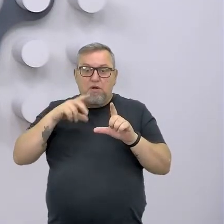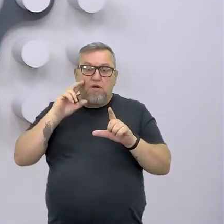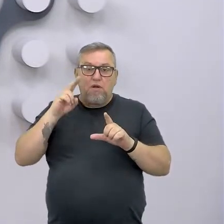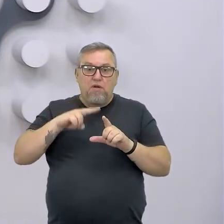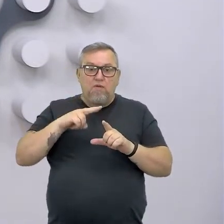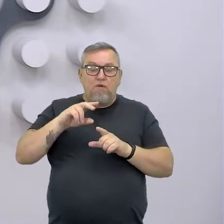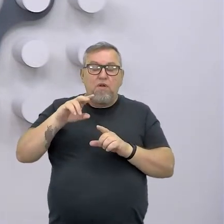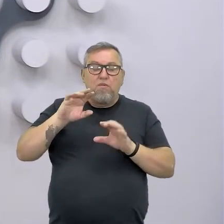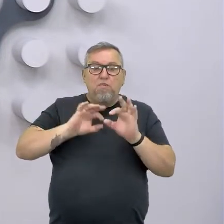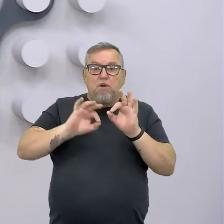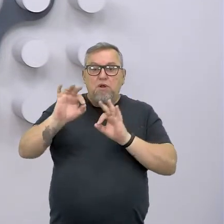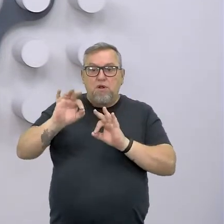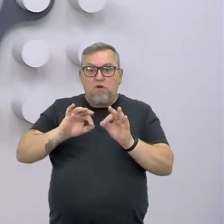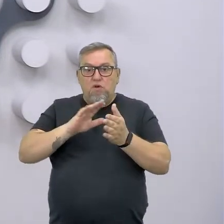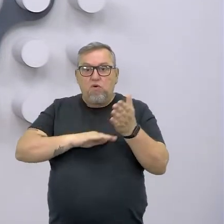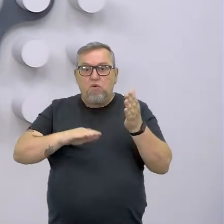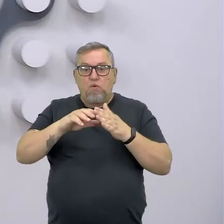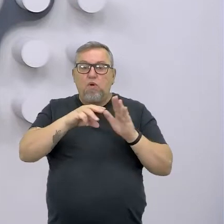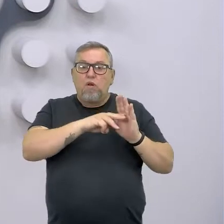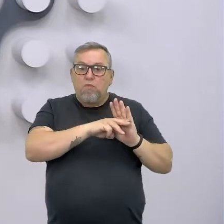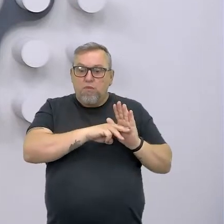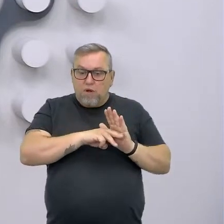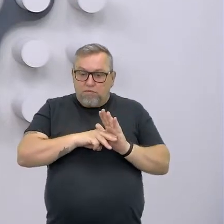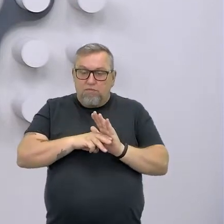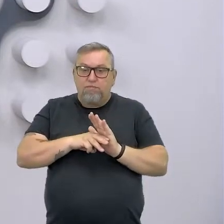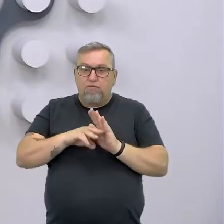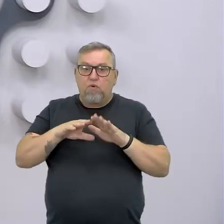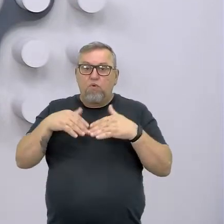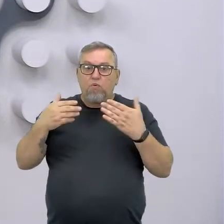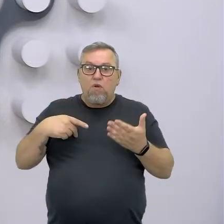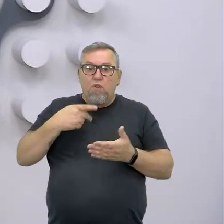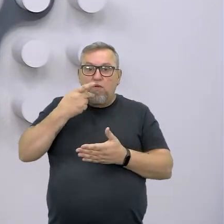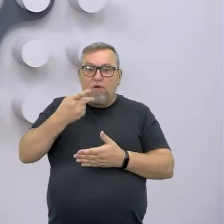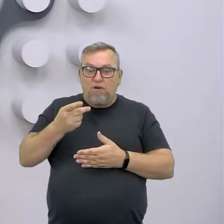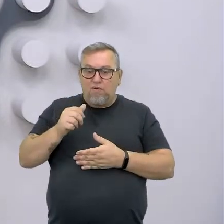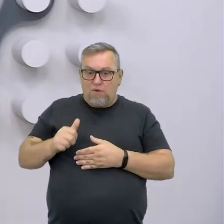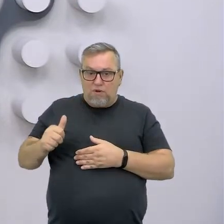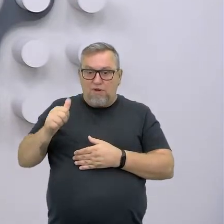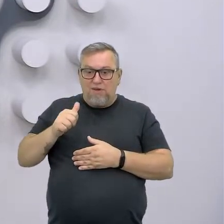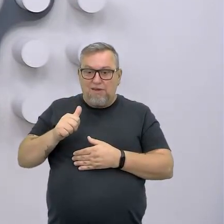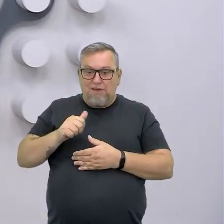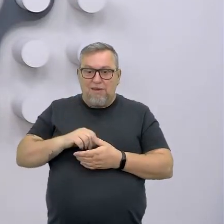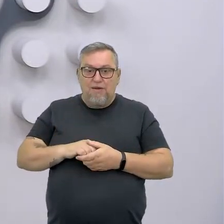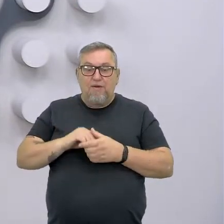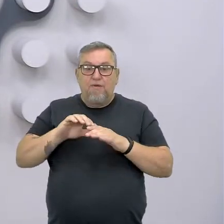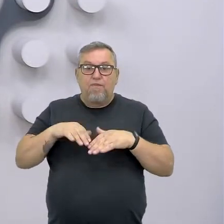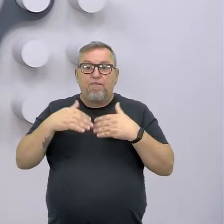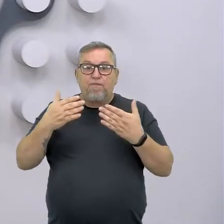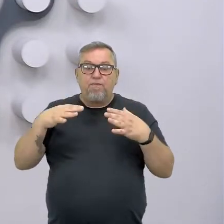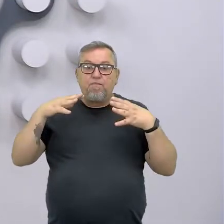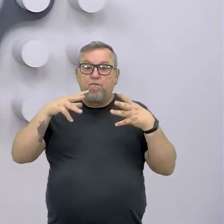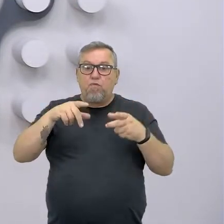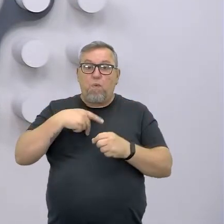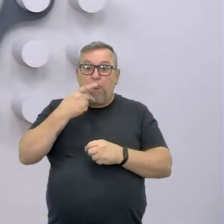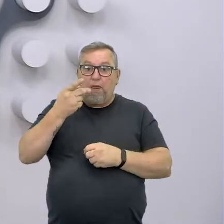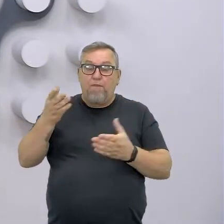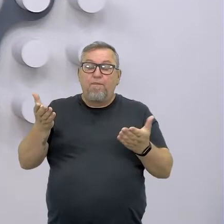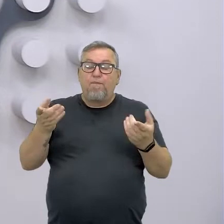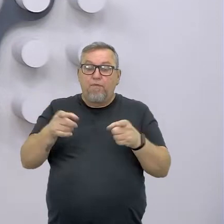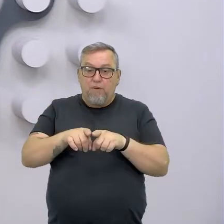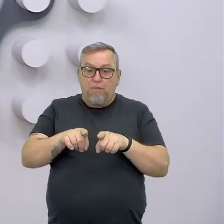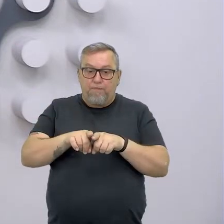ações, toda a aplicação desses métodos dos quais eu estou falando, beleza, pessoal? E isso tudo que eu estou falando que